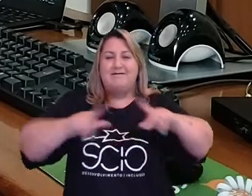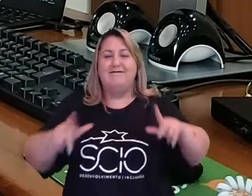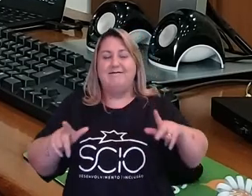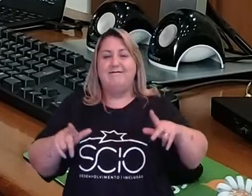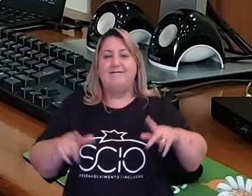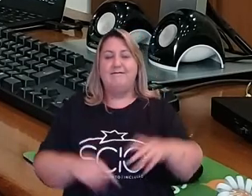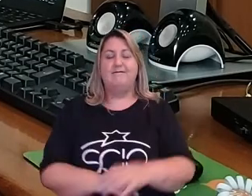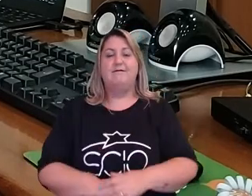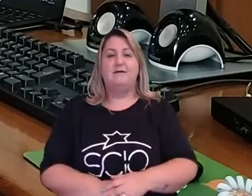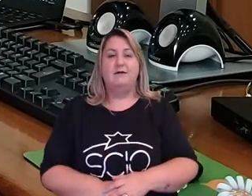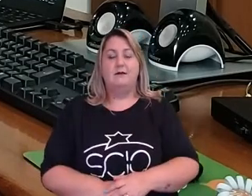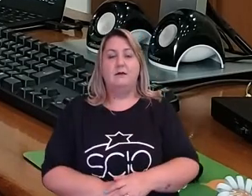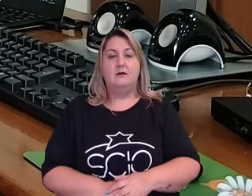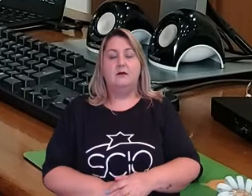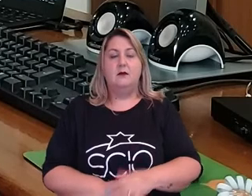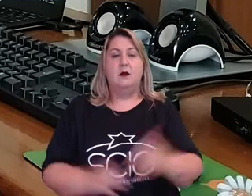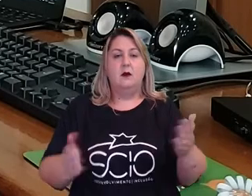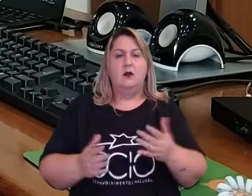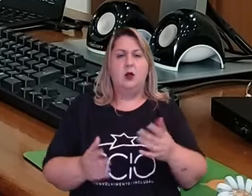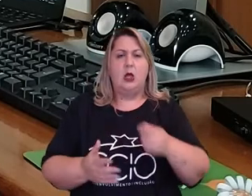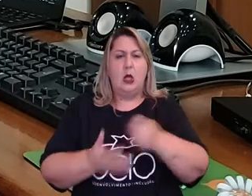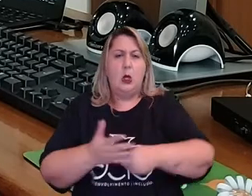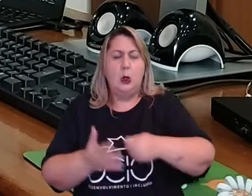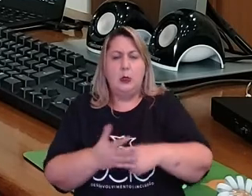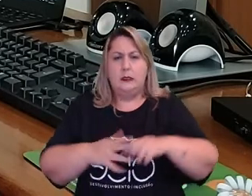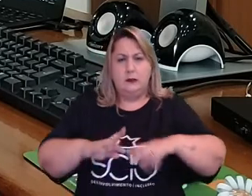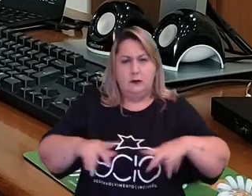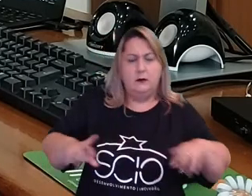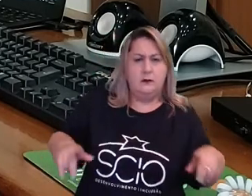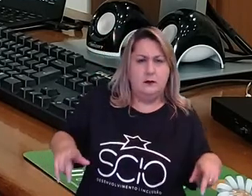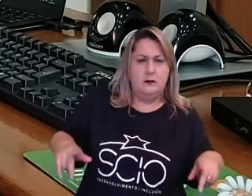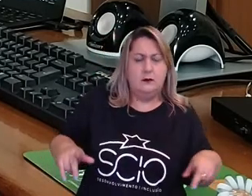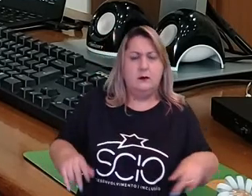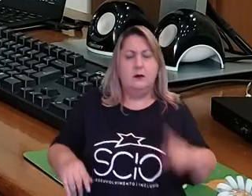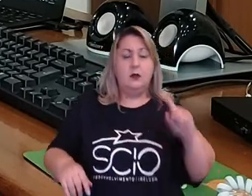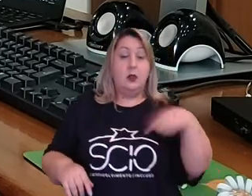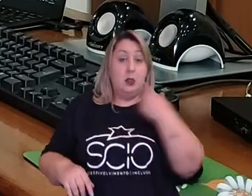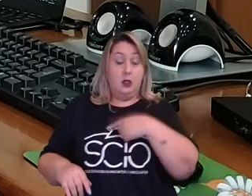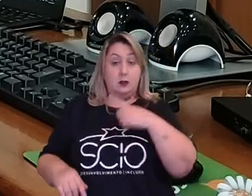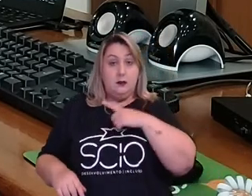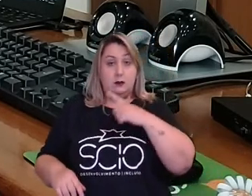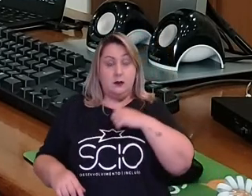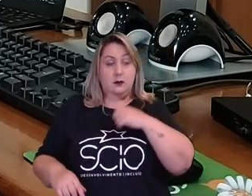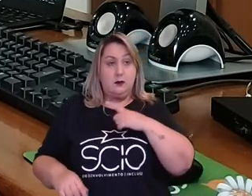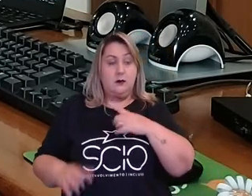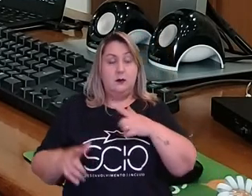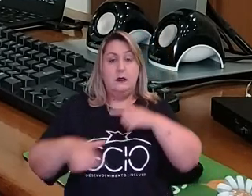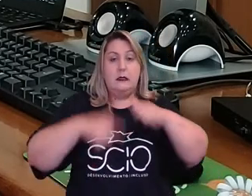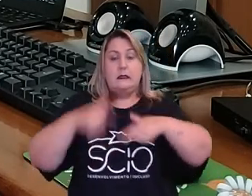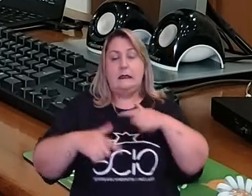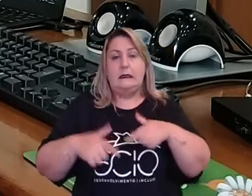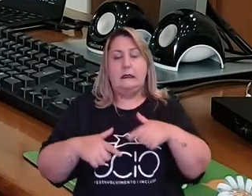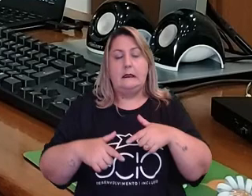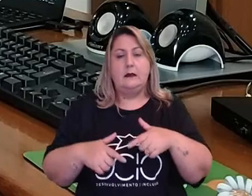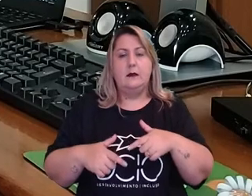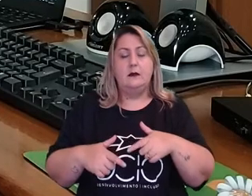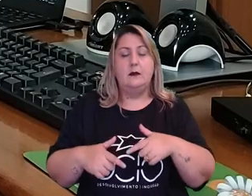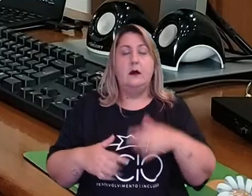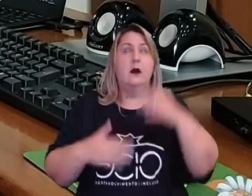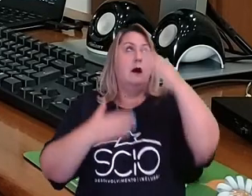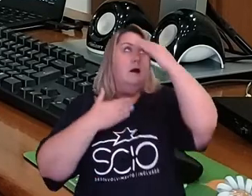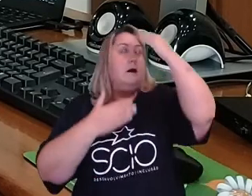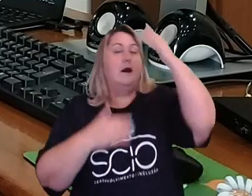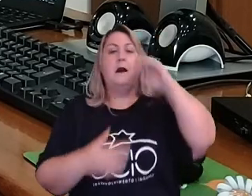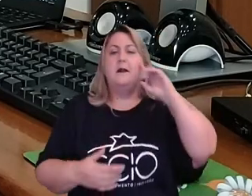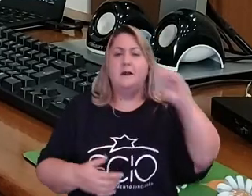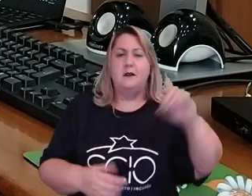vem aqui e trouxe um monte de desafios para nós. Se nós estamos aqui participando desse trabalho, a gente tem muita gratidão a Deus por tudo